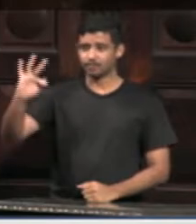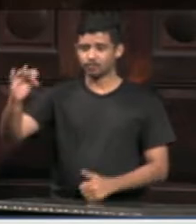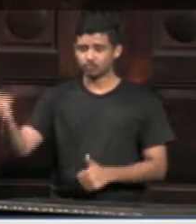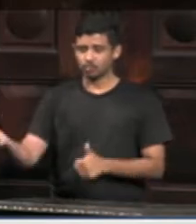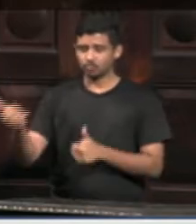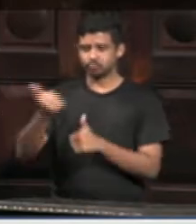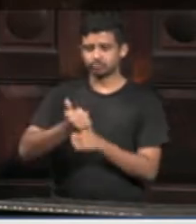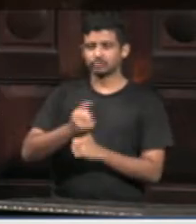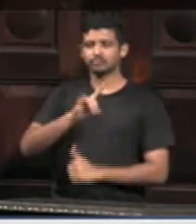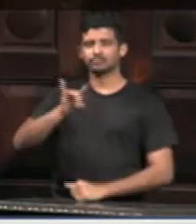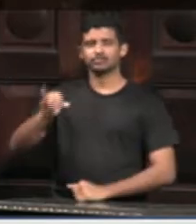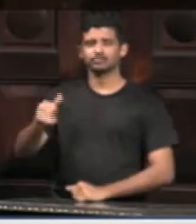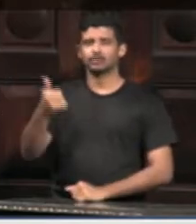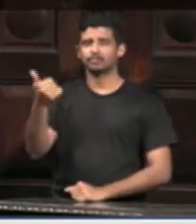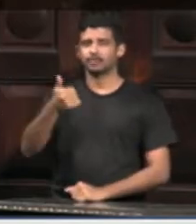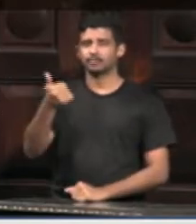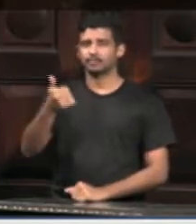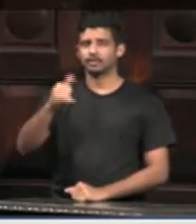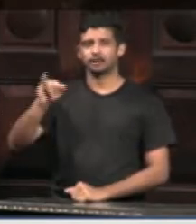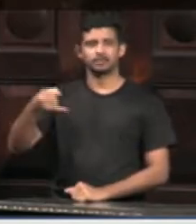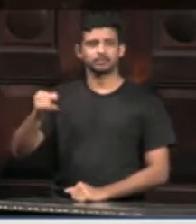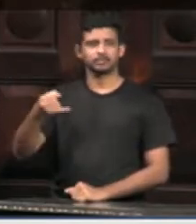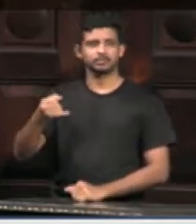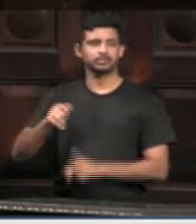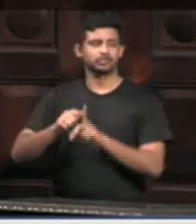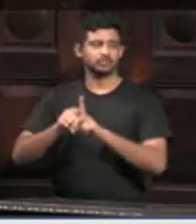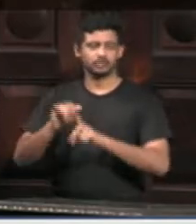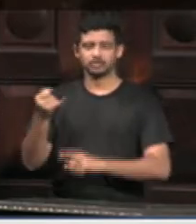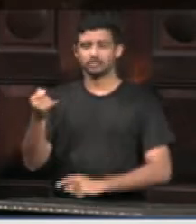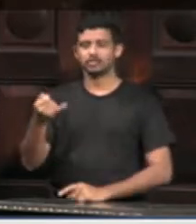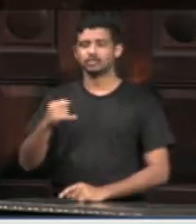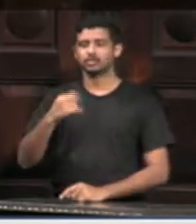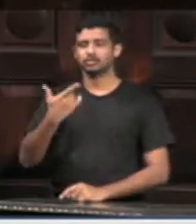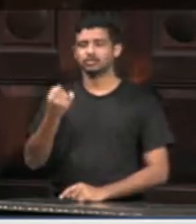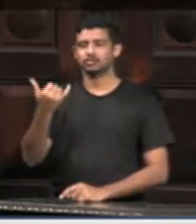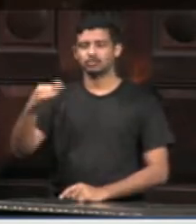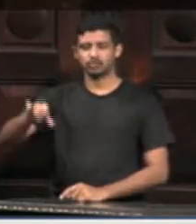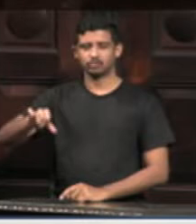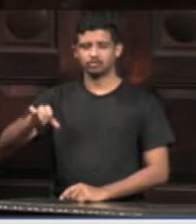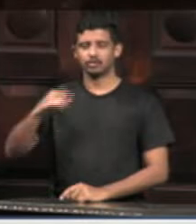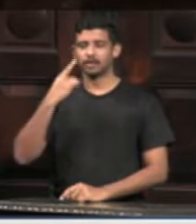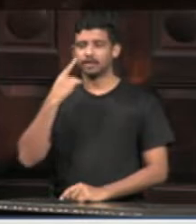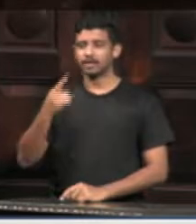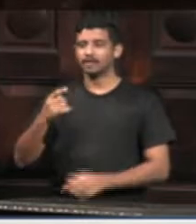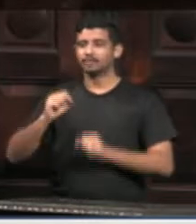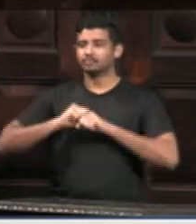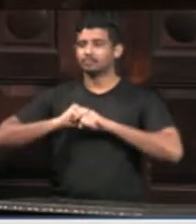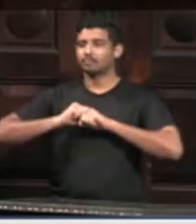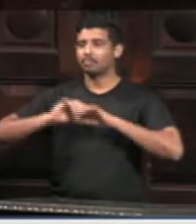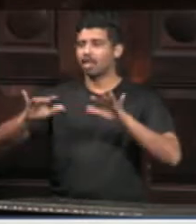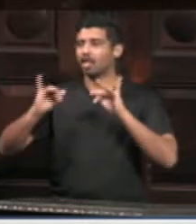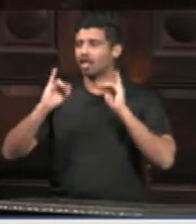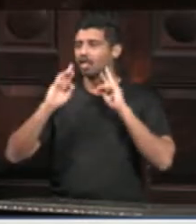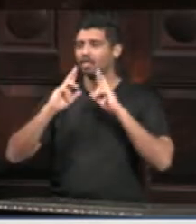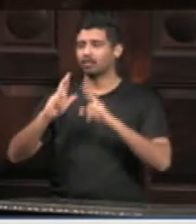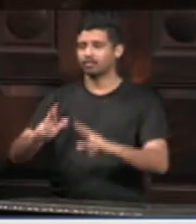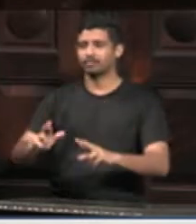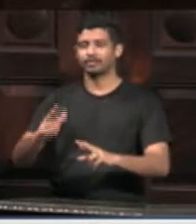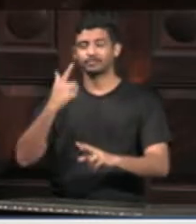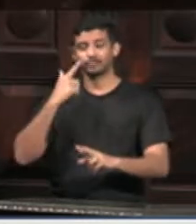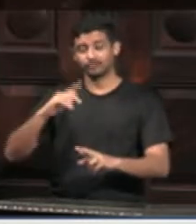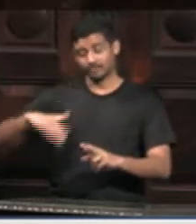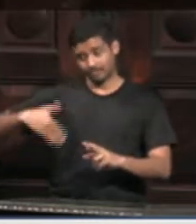de janeiro de 2019. Proclamado o resultado, com o segundo